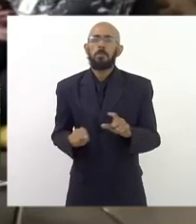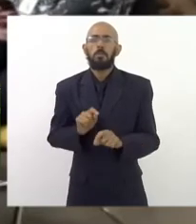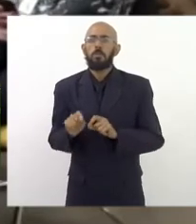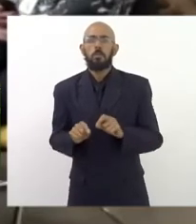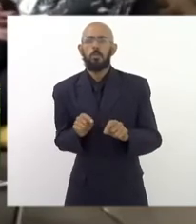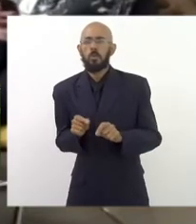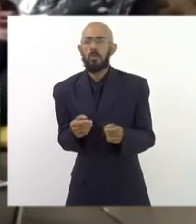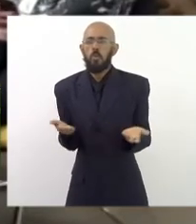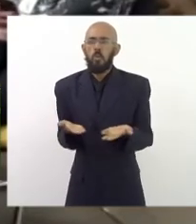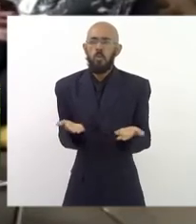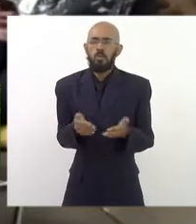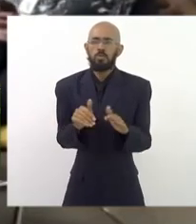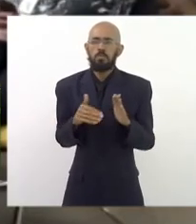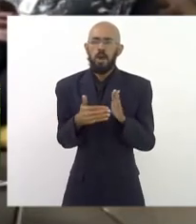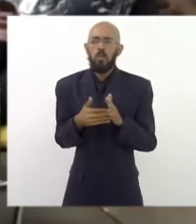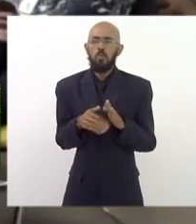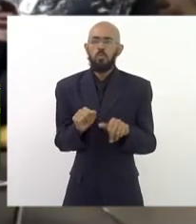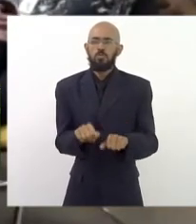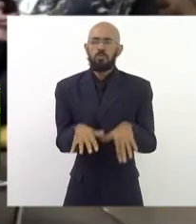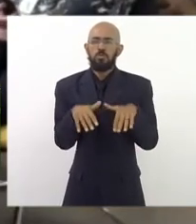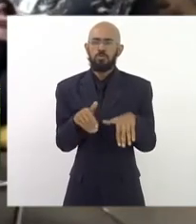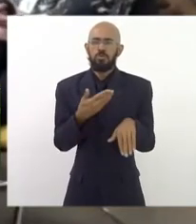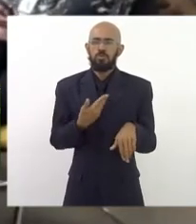a minha última audiência pública